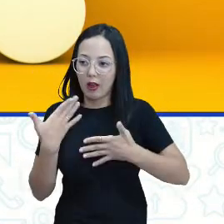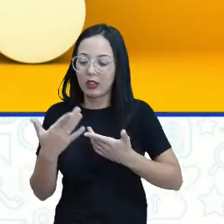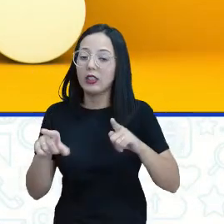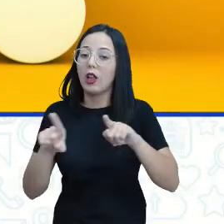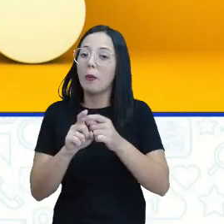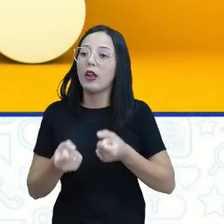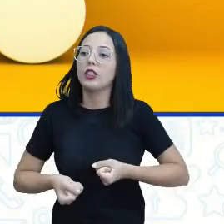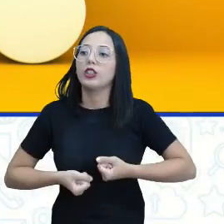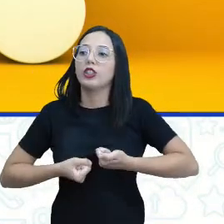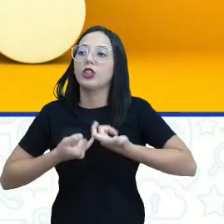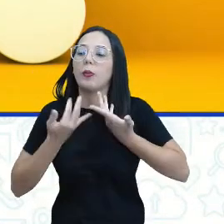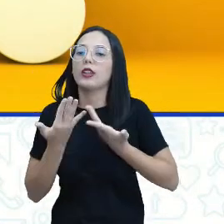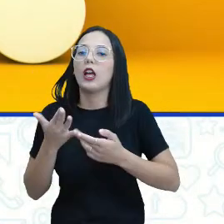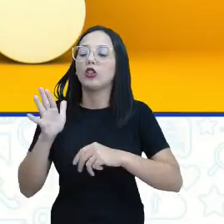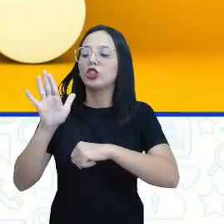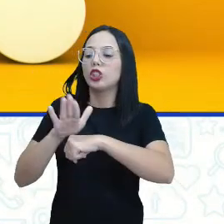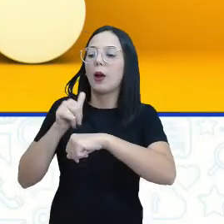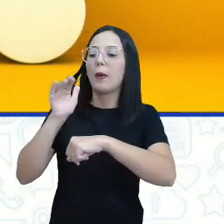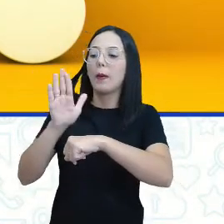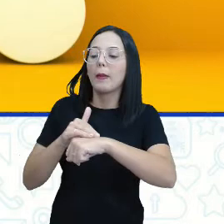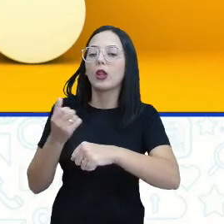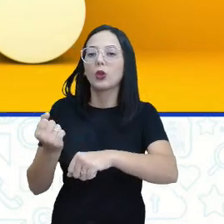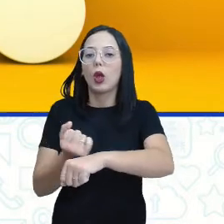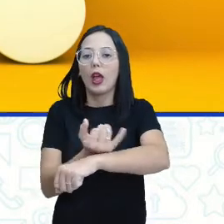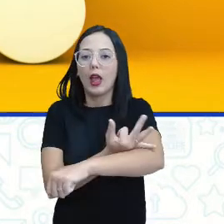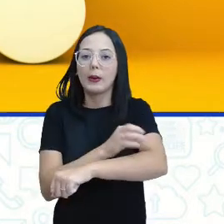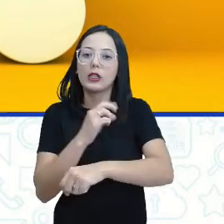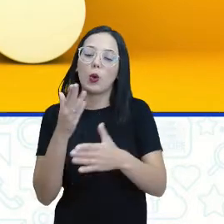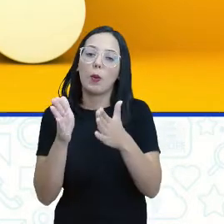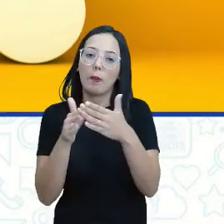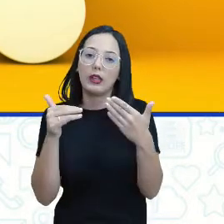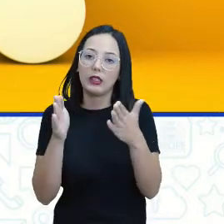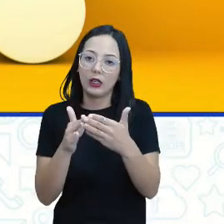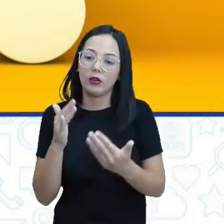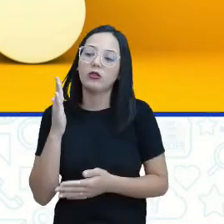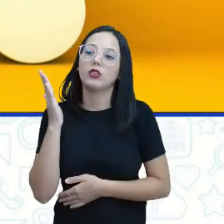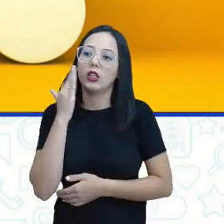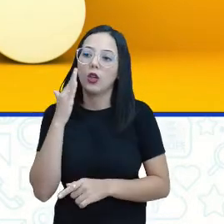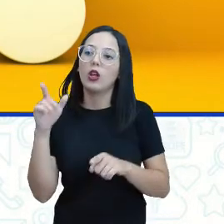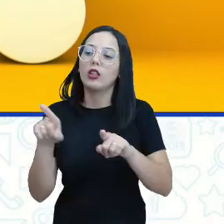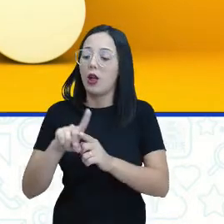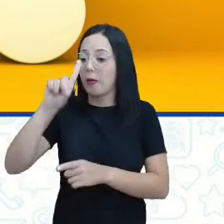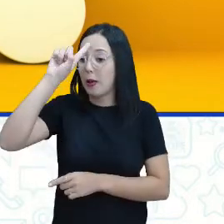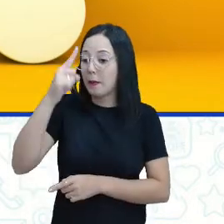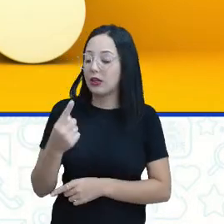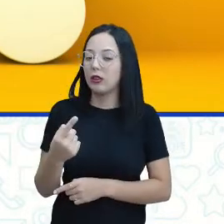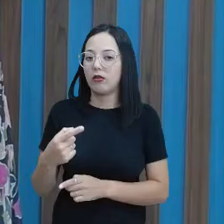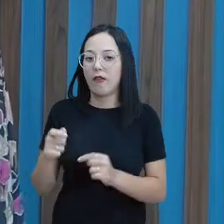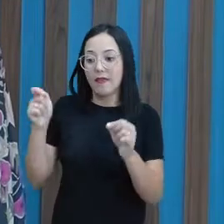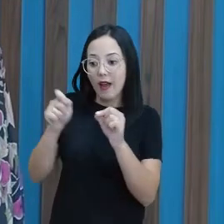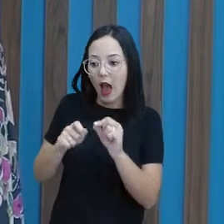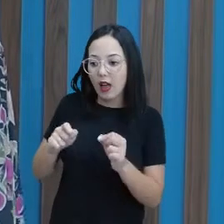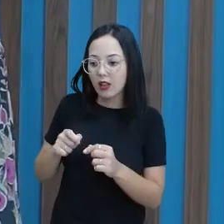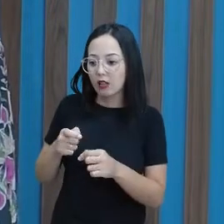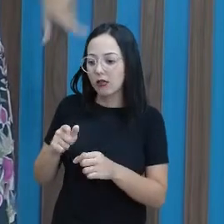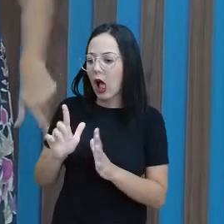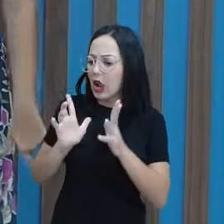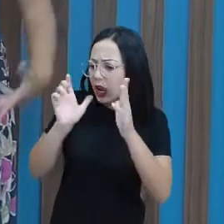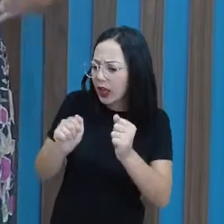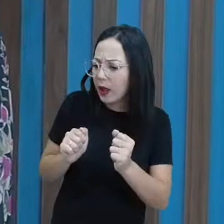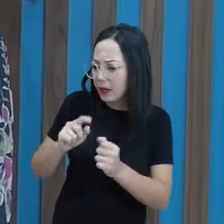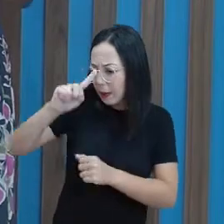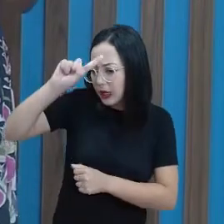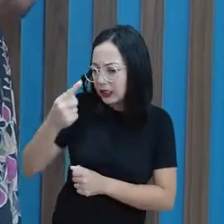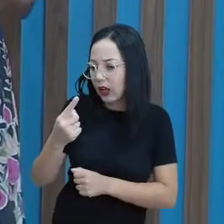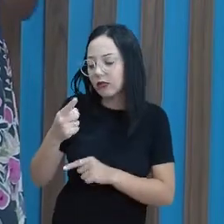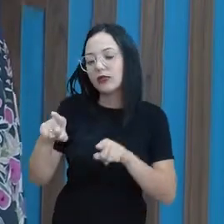para expressar um chamamento, uma emoção, ordem ou pedido. Também ordem e pedido. Então, faça, limpa isso aí. Então, a